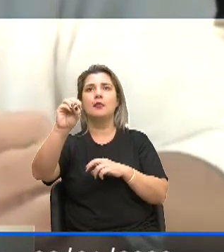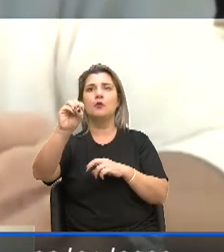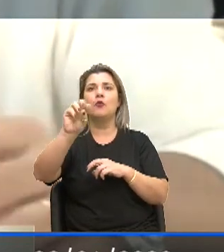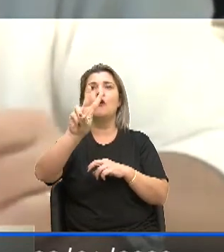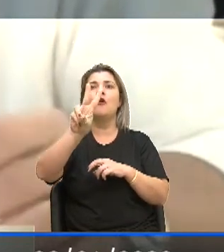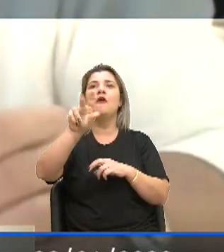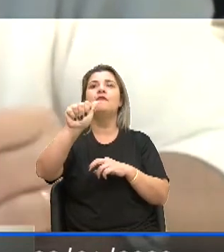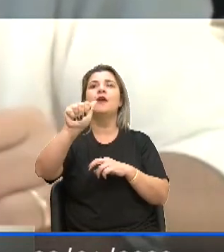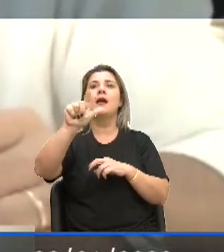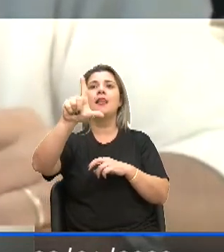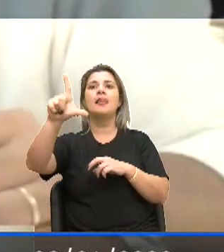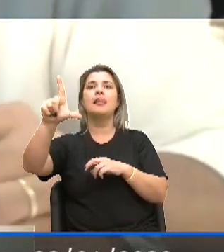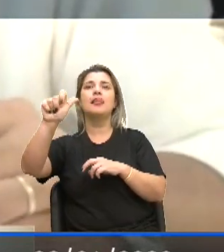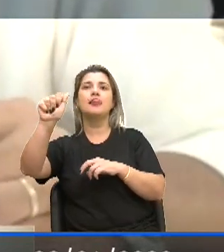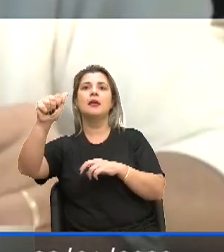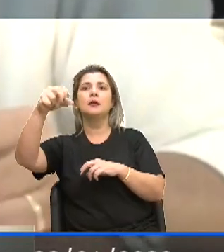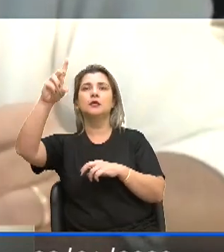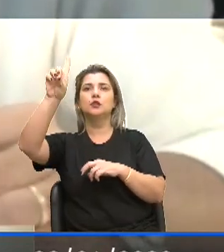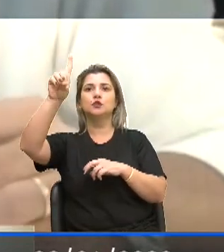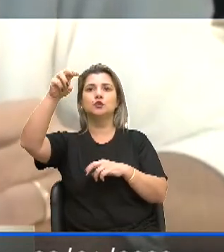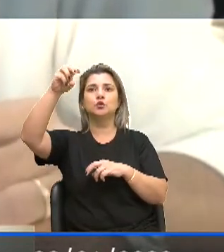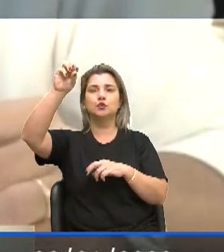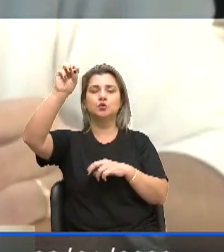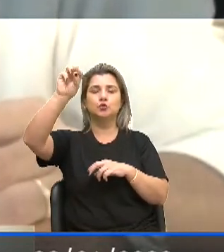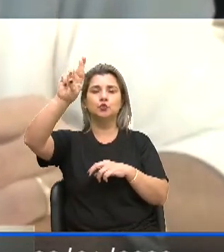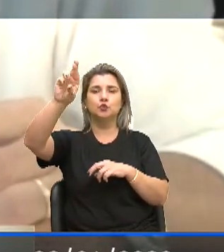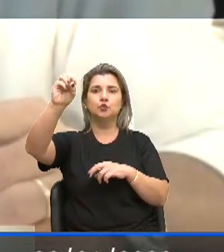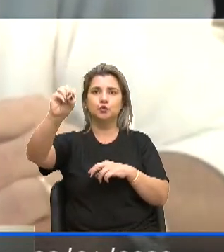marcelo.valandro, com dois L's,